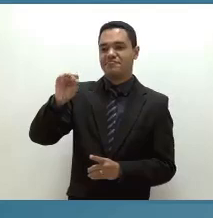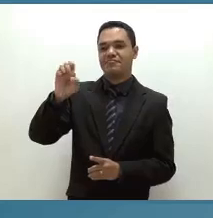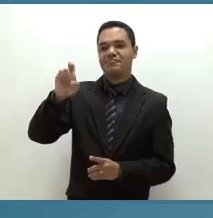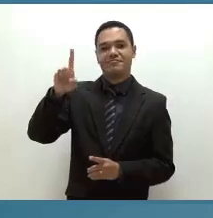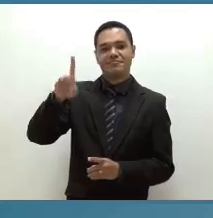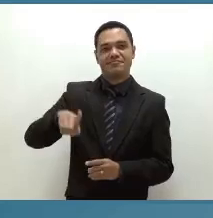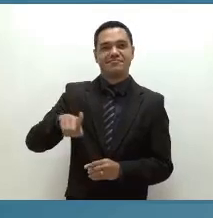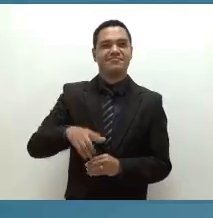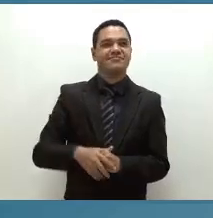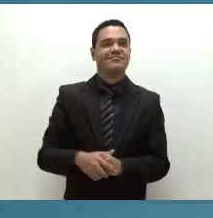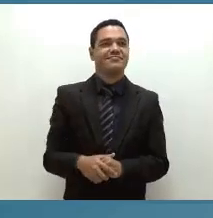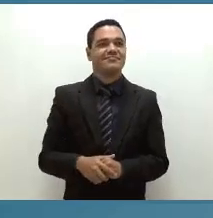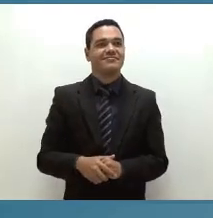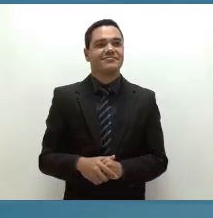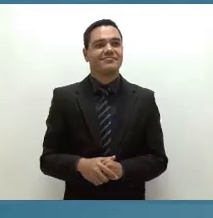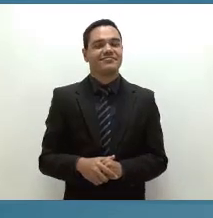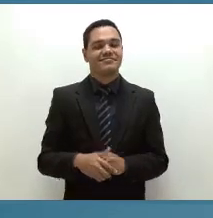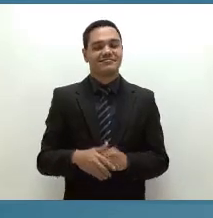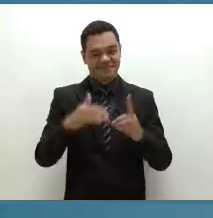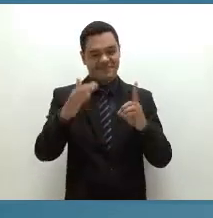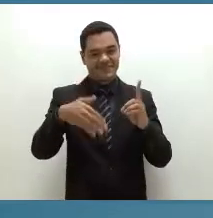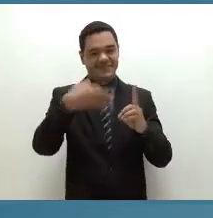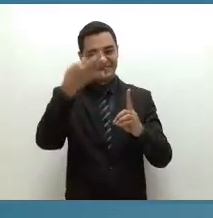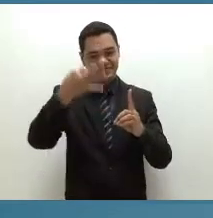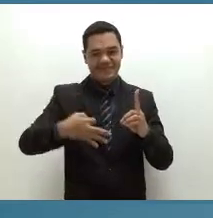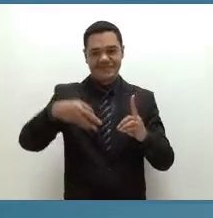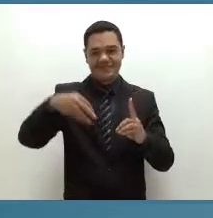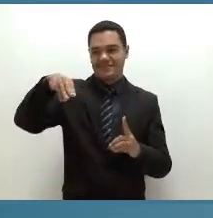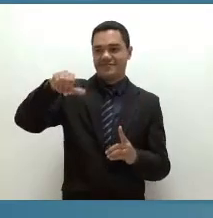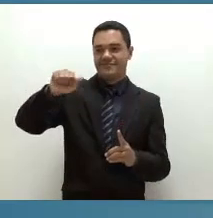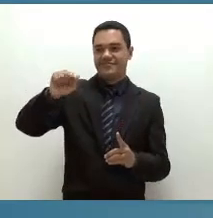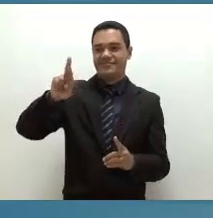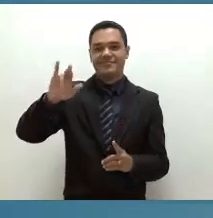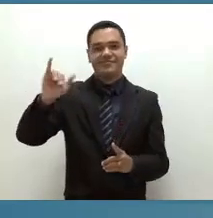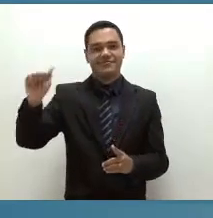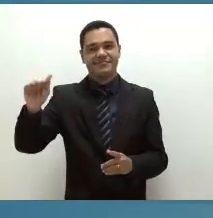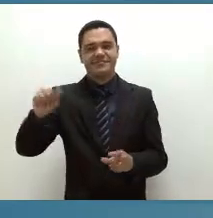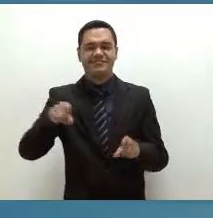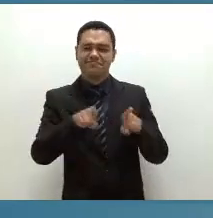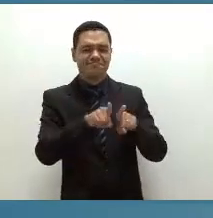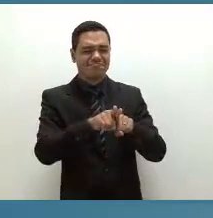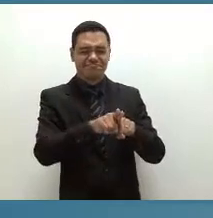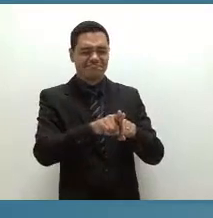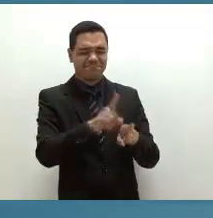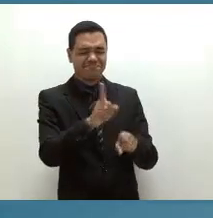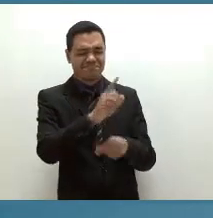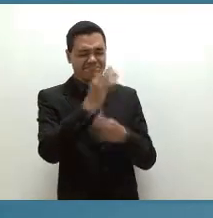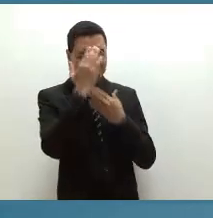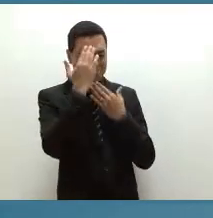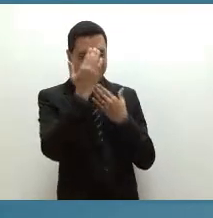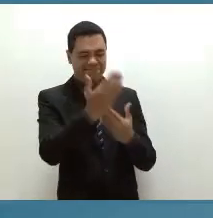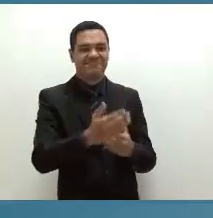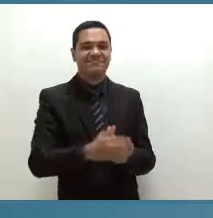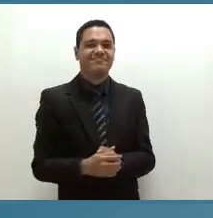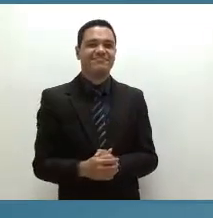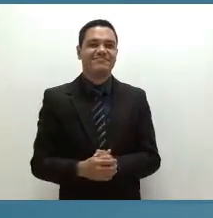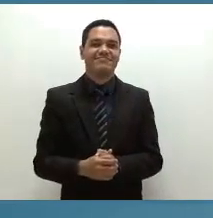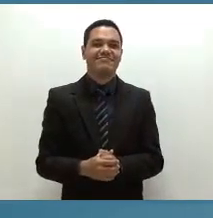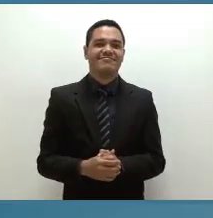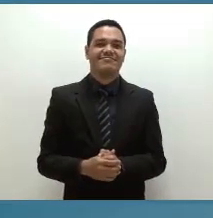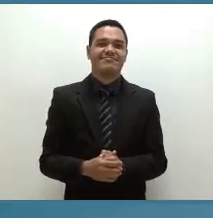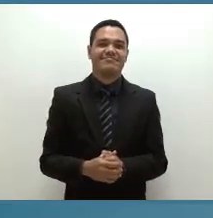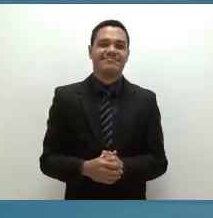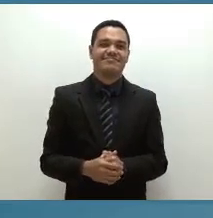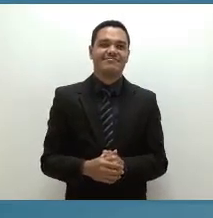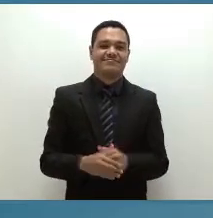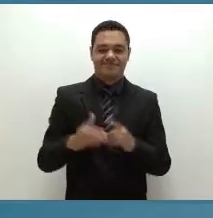Desembargadora Maria de Virgens de Miranda Lobato. Também não, Excelência. Desembargador Roberto Gonçalves